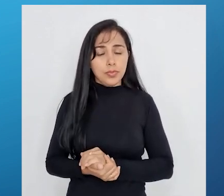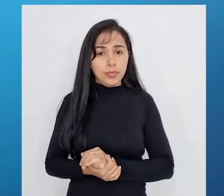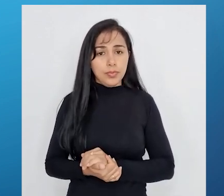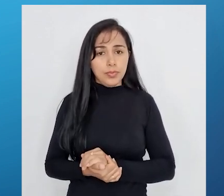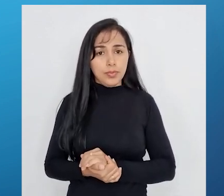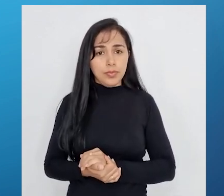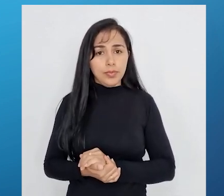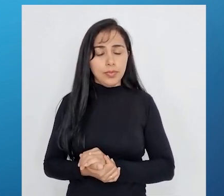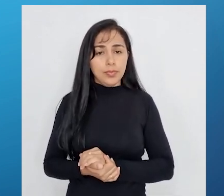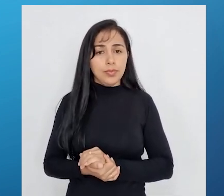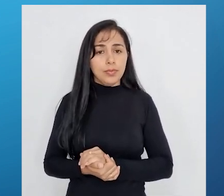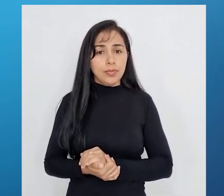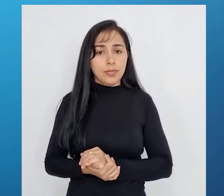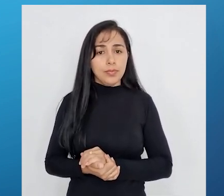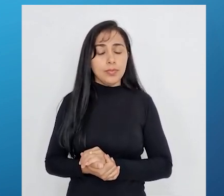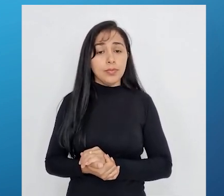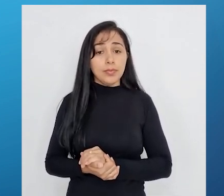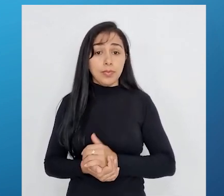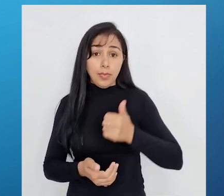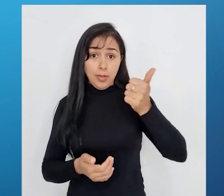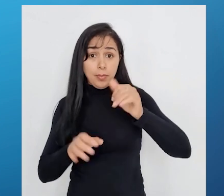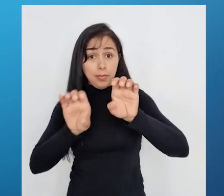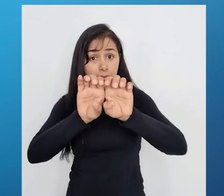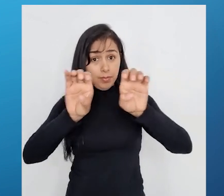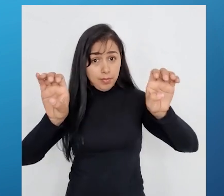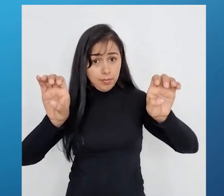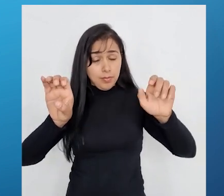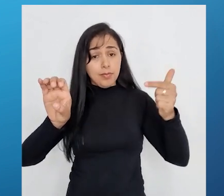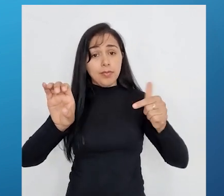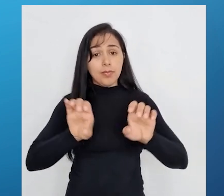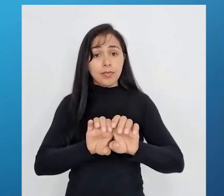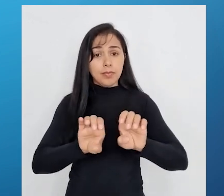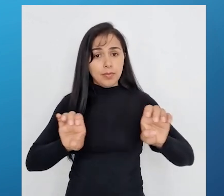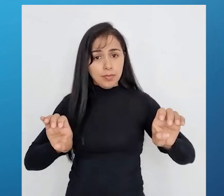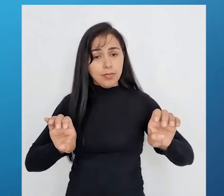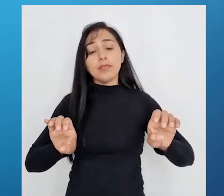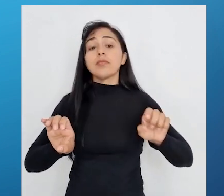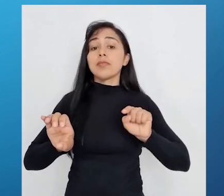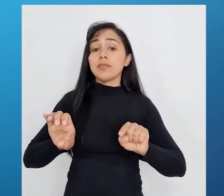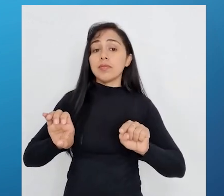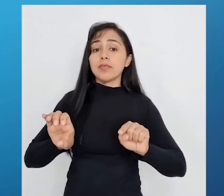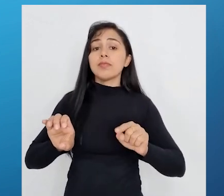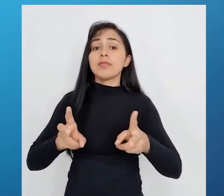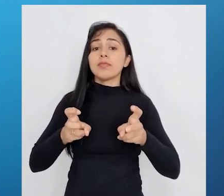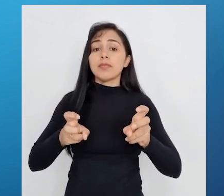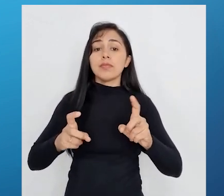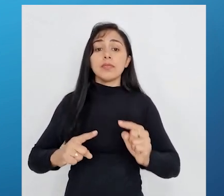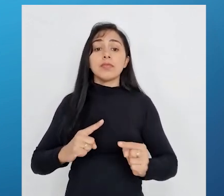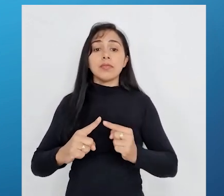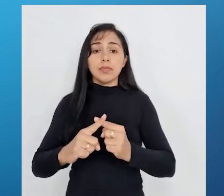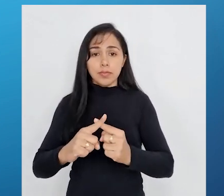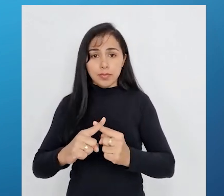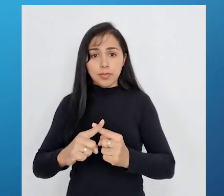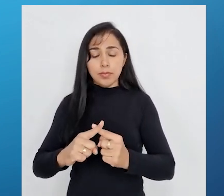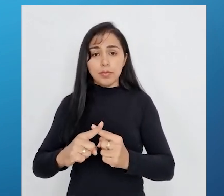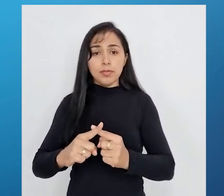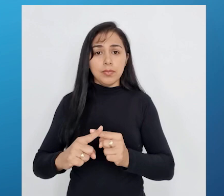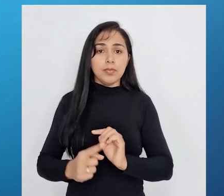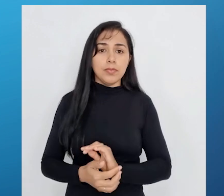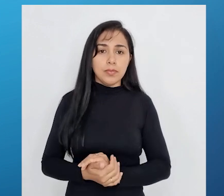umas dessas equações aqui, tá? Então, vamos dizer que essa de baixo aqui é uma multiplicação. Então, olha